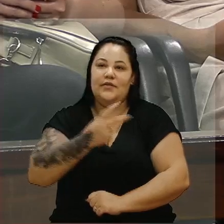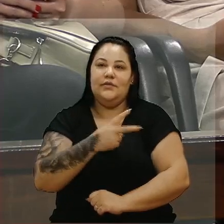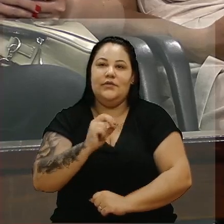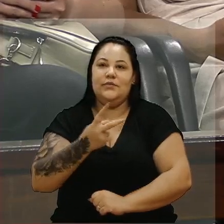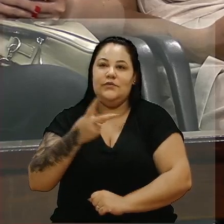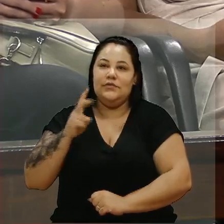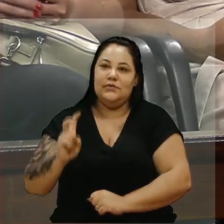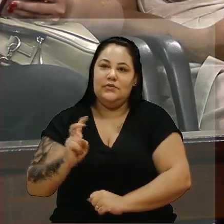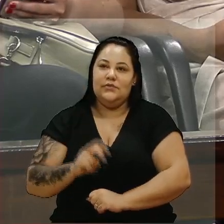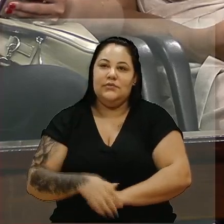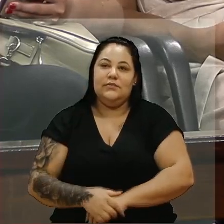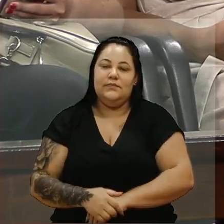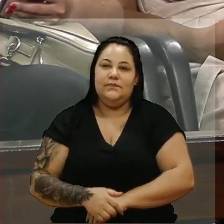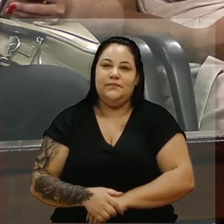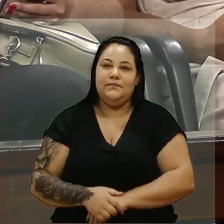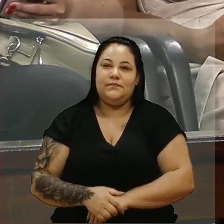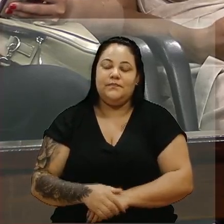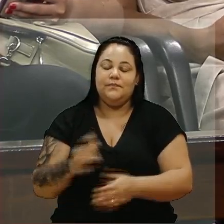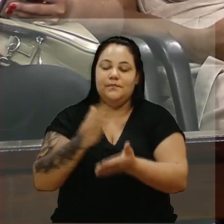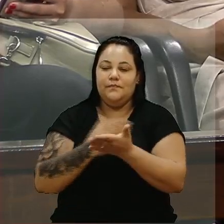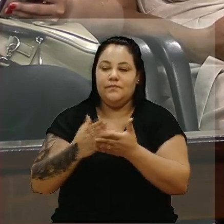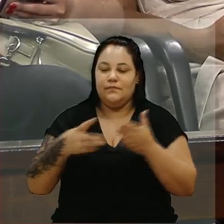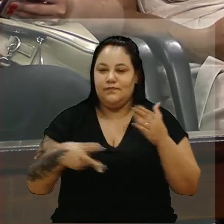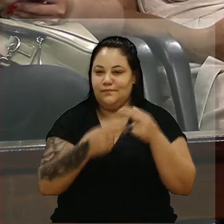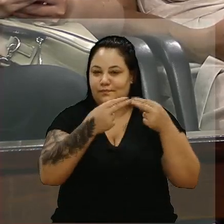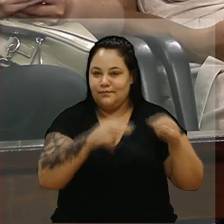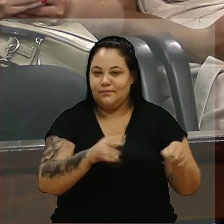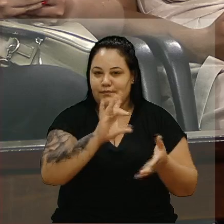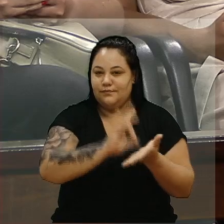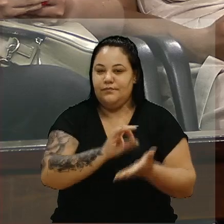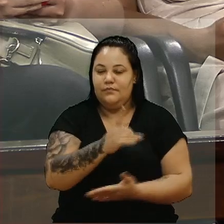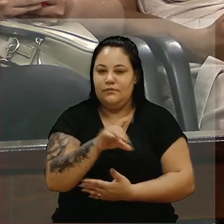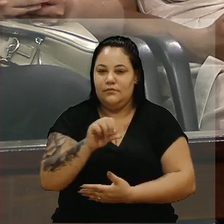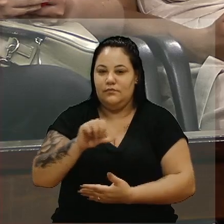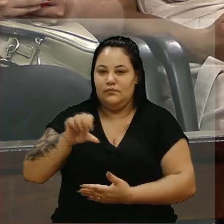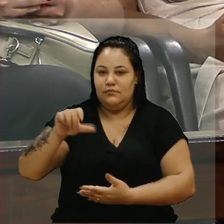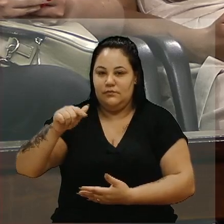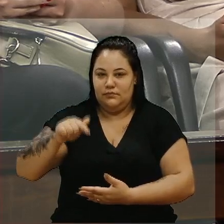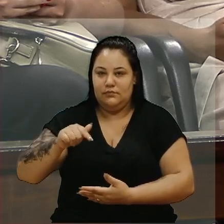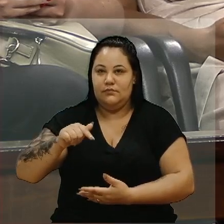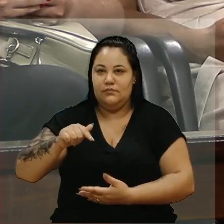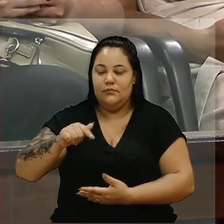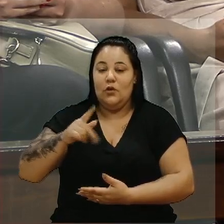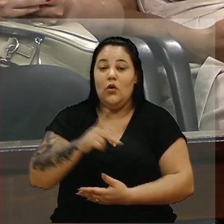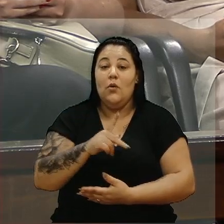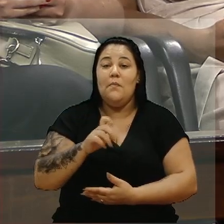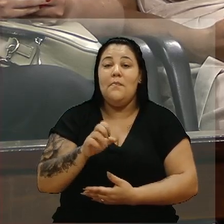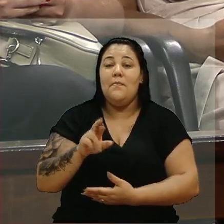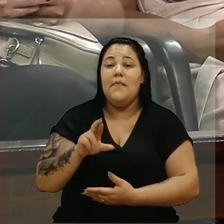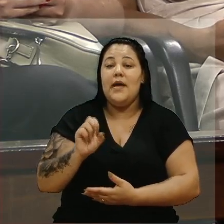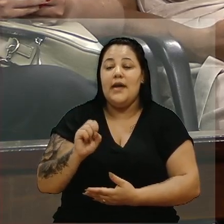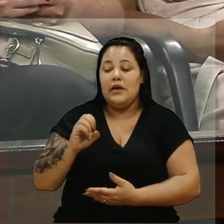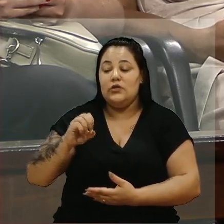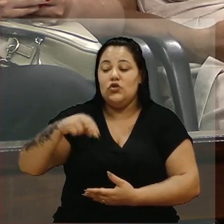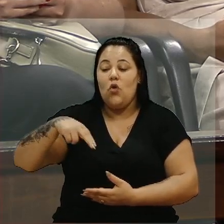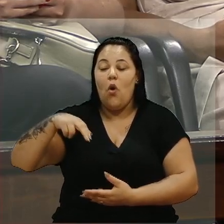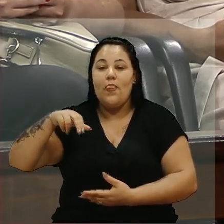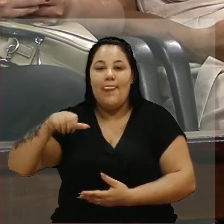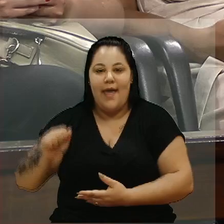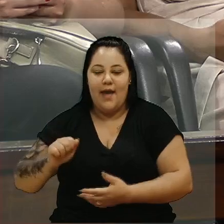2025. Desde sua estreia, em 1997, o Persona tem se destacado como um espaço plural